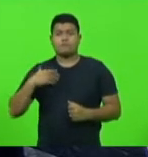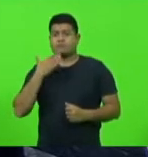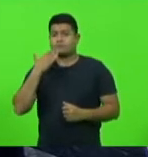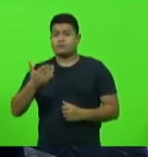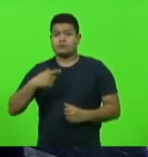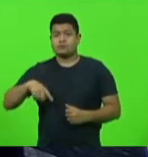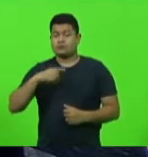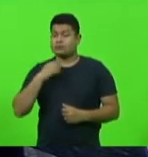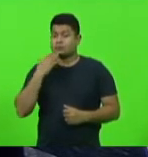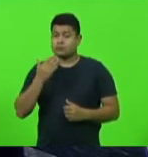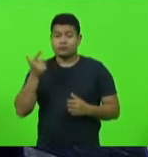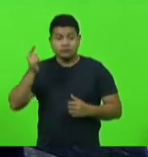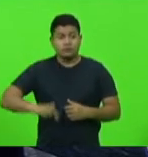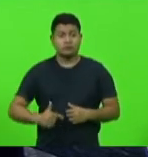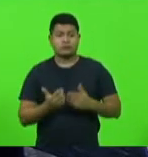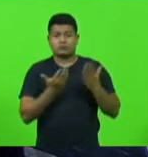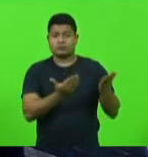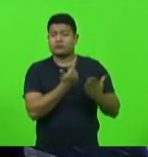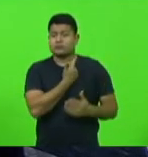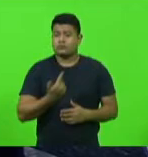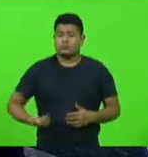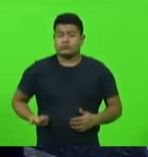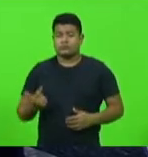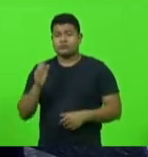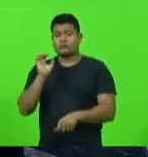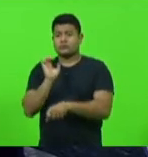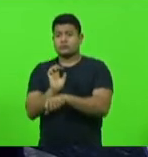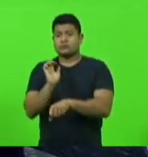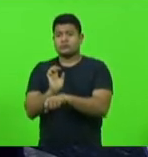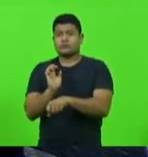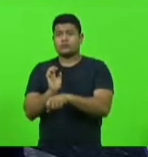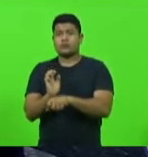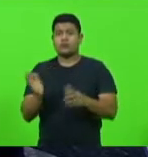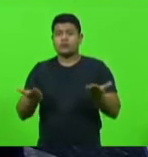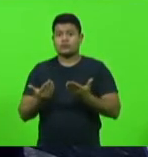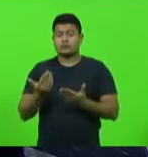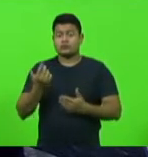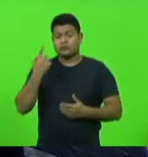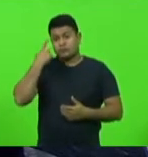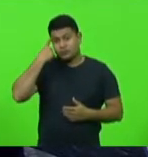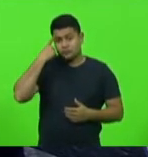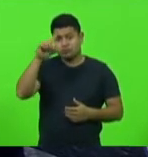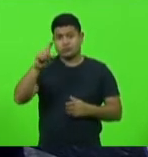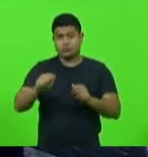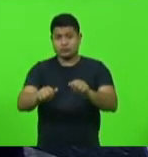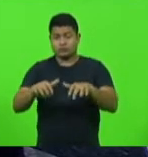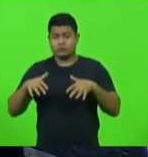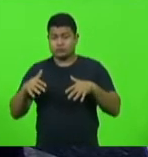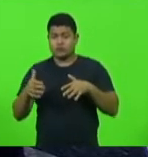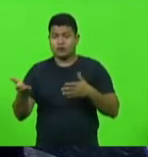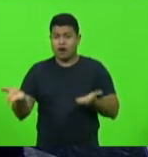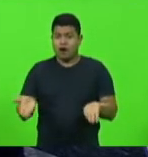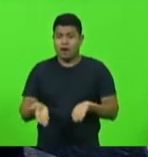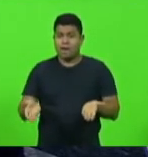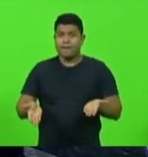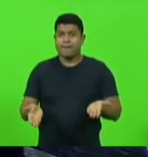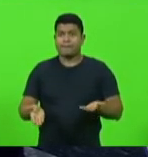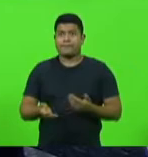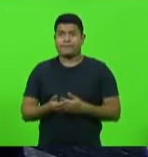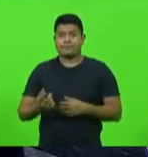ao governo do Estado, nessa estada, hoje nosso último dia, sessão presencial, mas que a gente apela ao governo para que possa, de